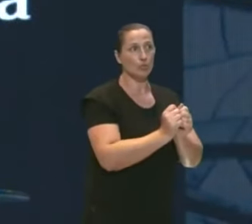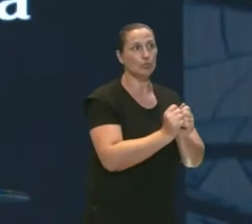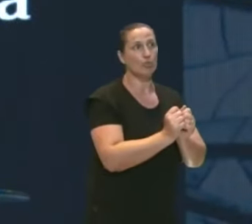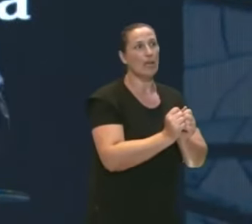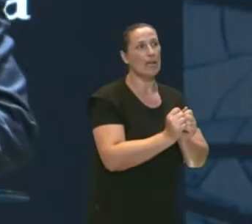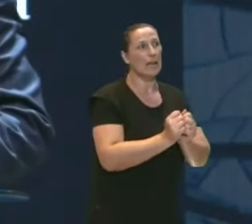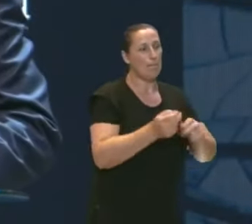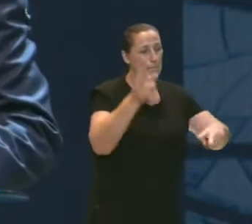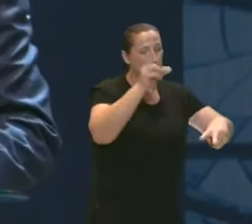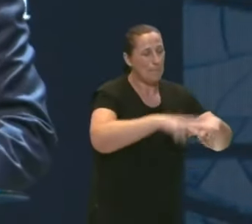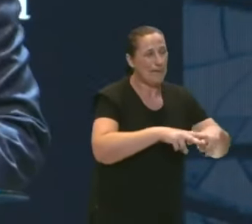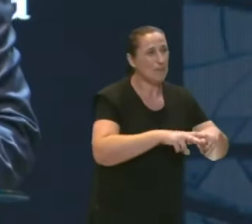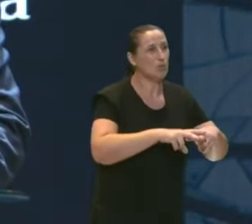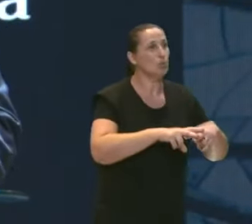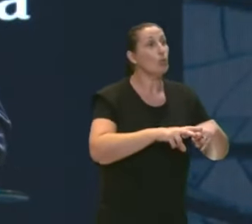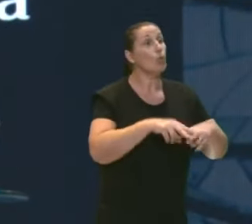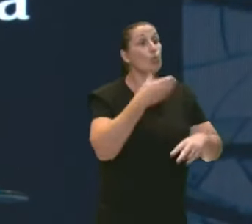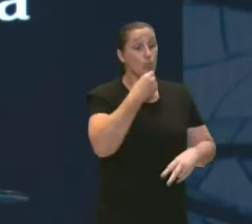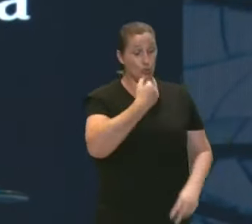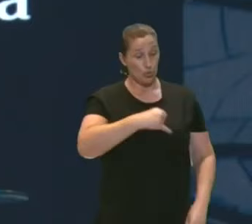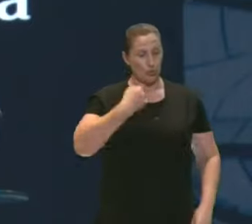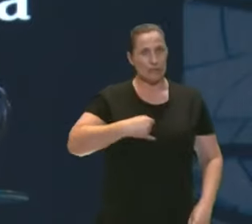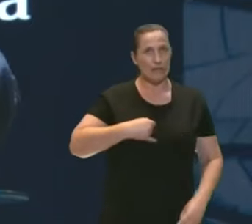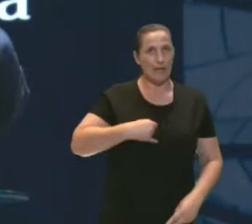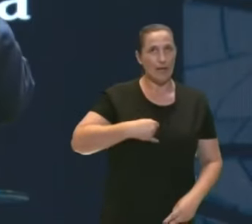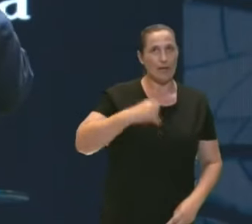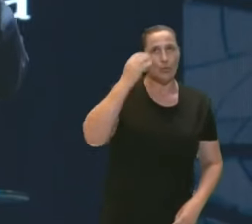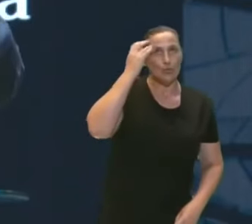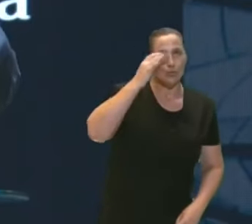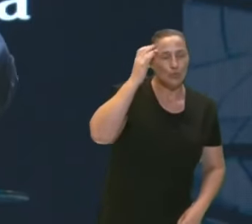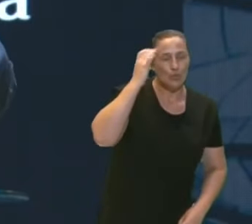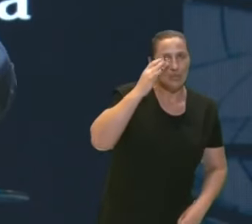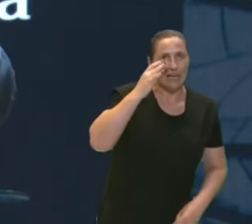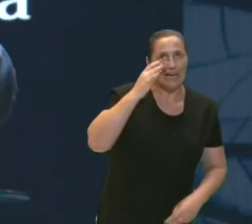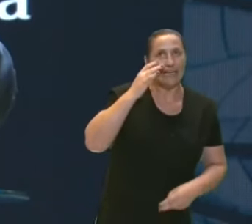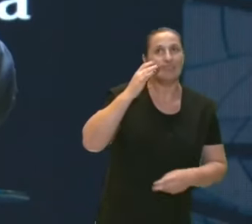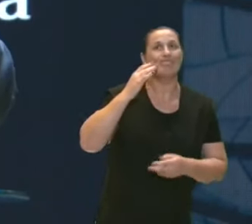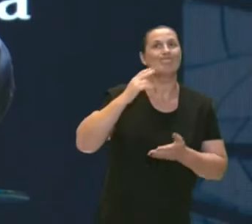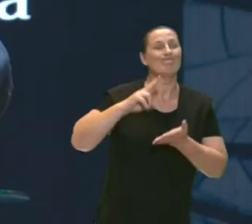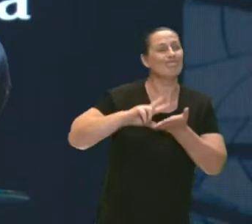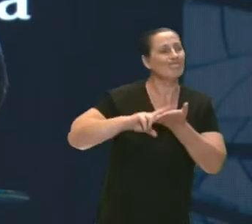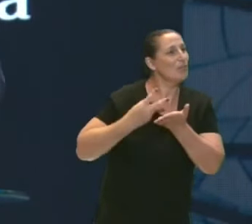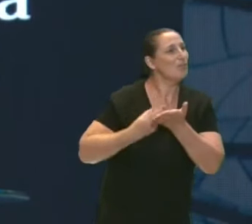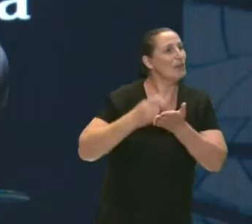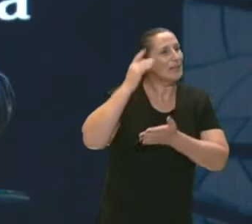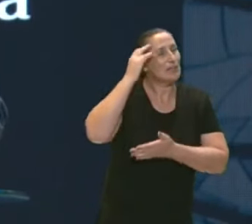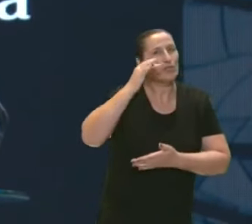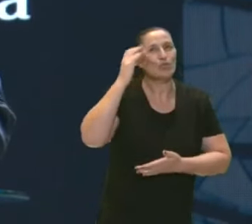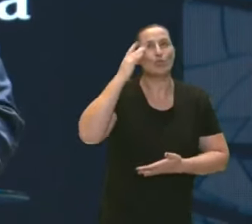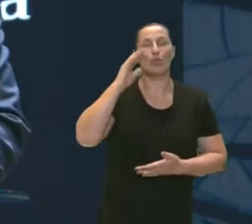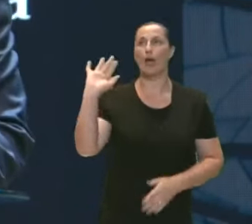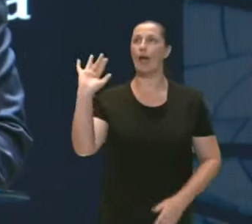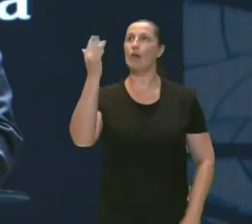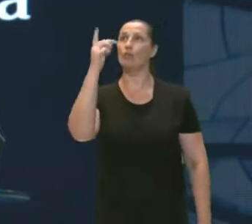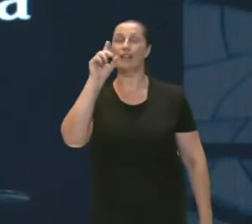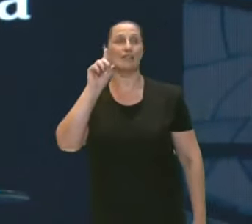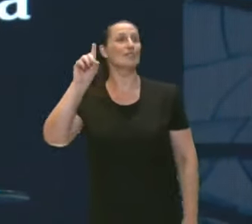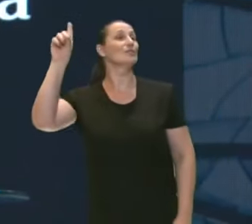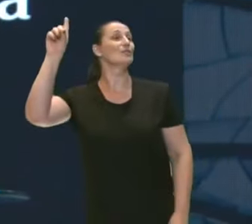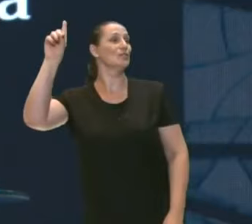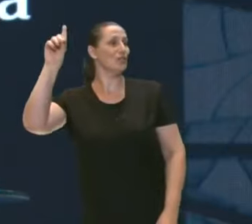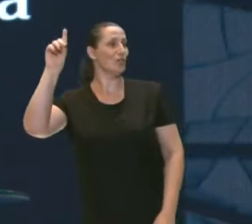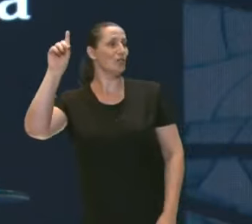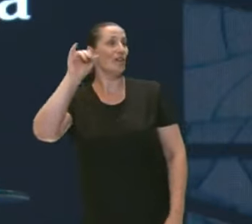e José interpreta aquele sonho, e acontece exatamente aquilo que Deus tinha revelado a José, e por